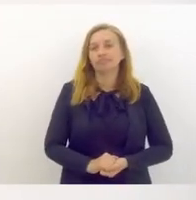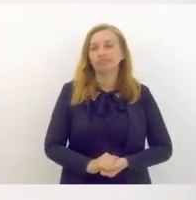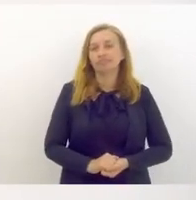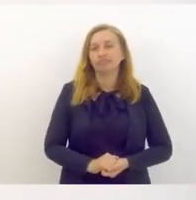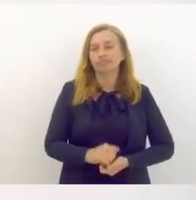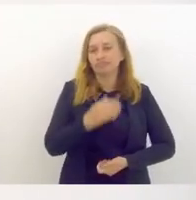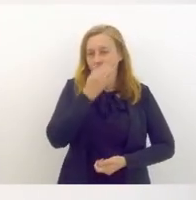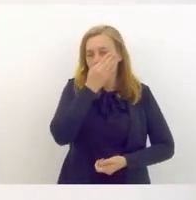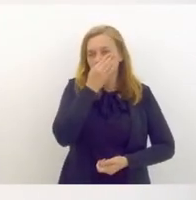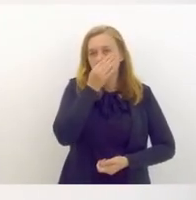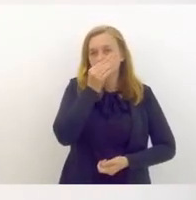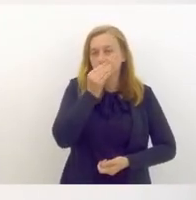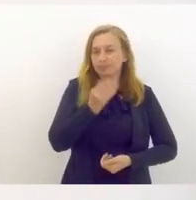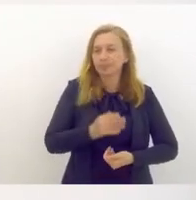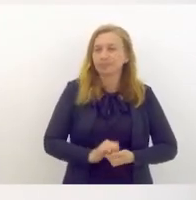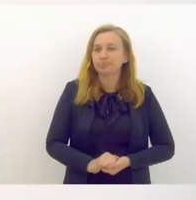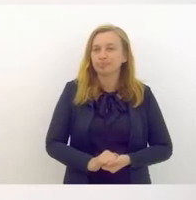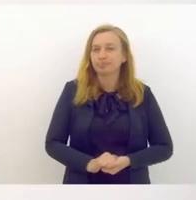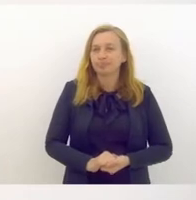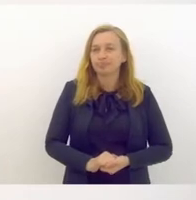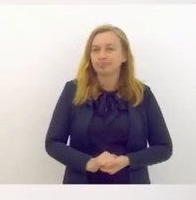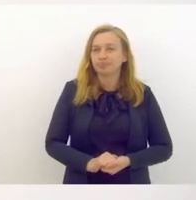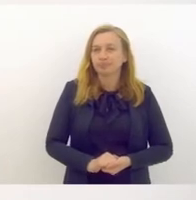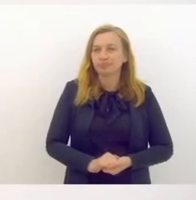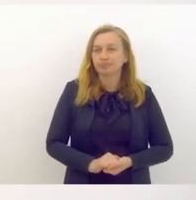regulamentado pelo Código Florestal.